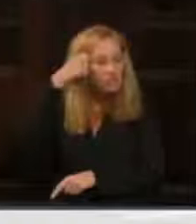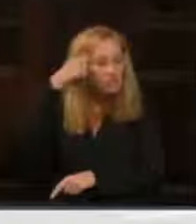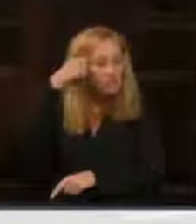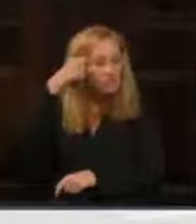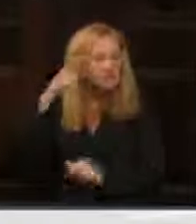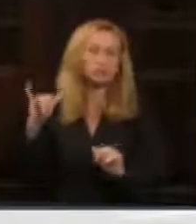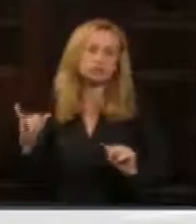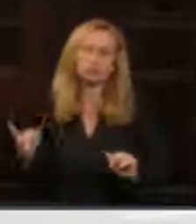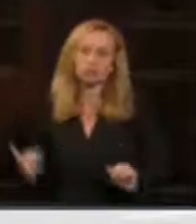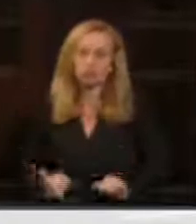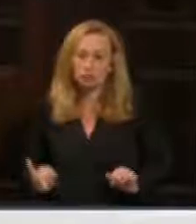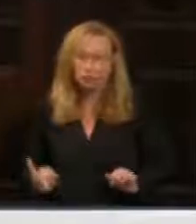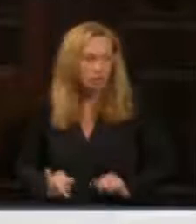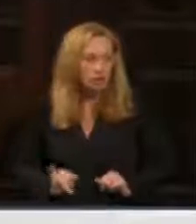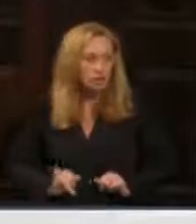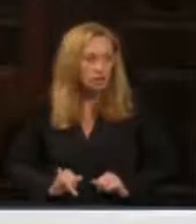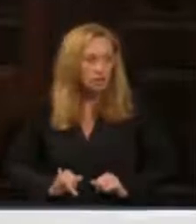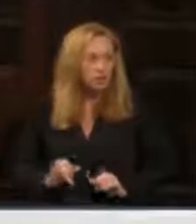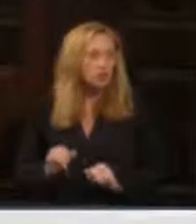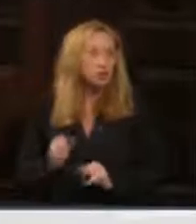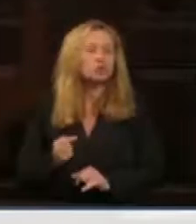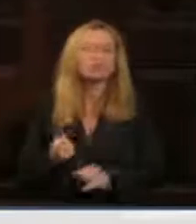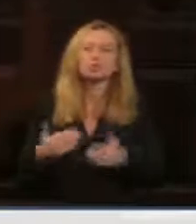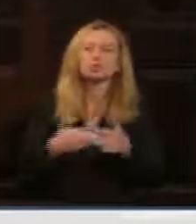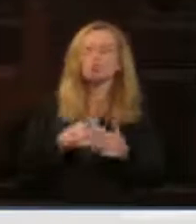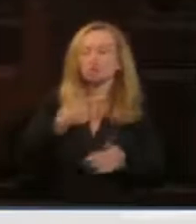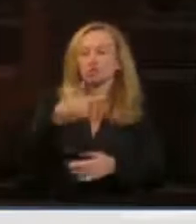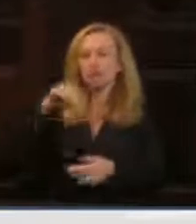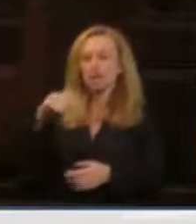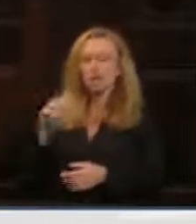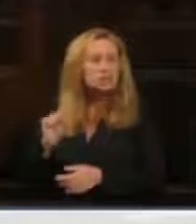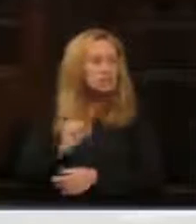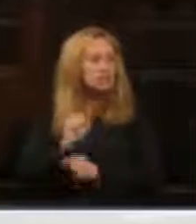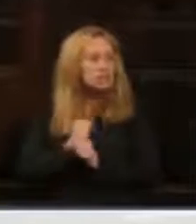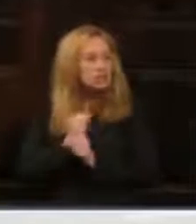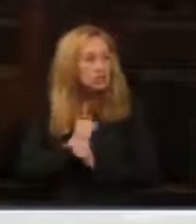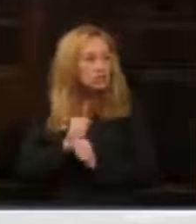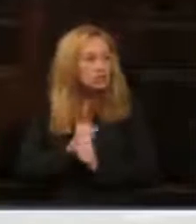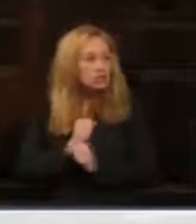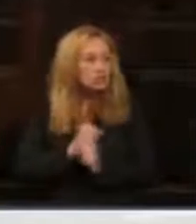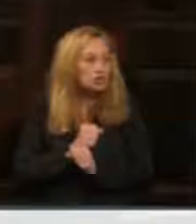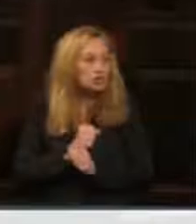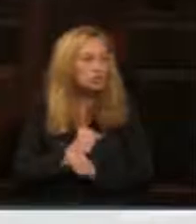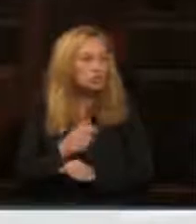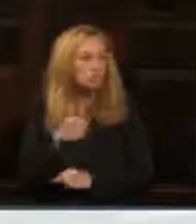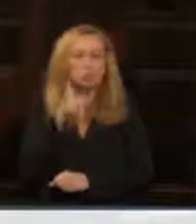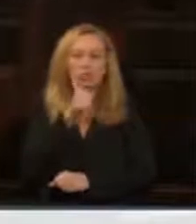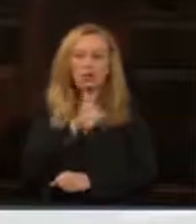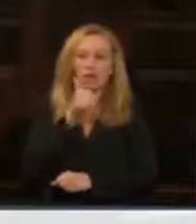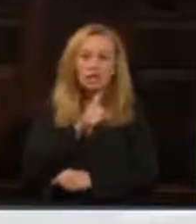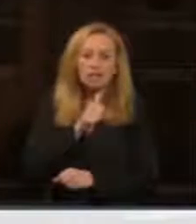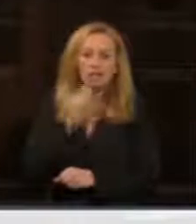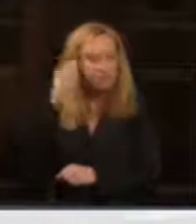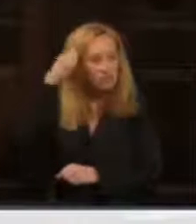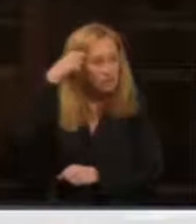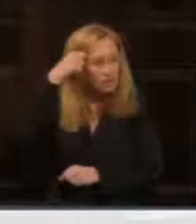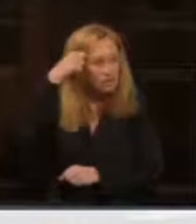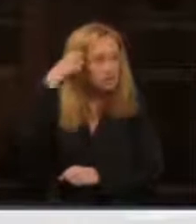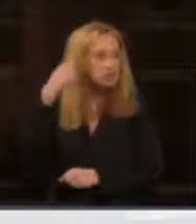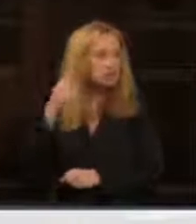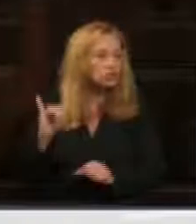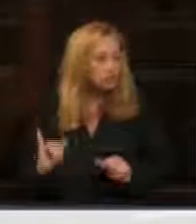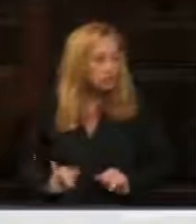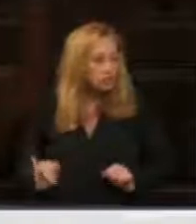cresceu em 15% nos últimos 10 anos o número de feminicídios de mulheres negras, enquanto decresceu em